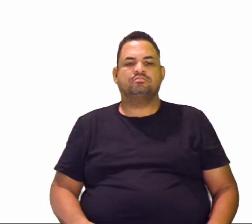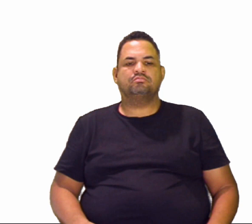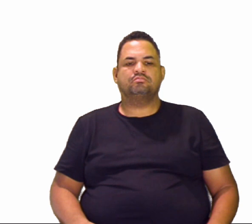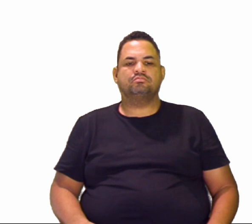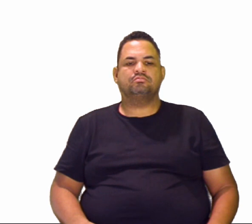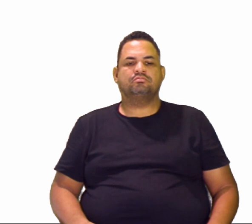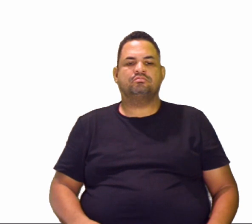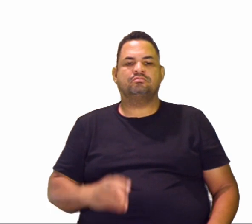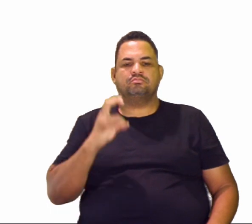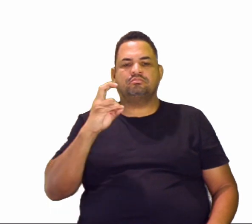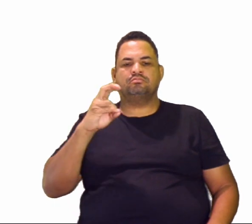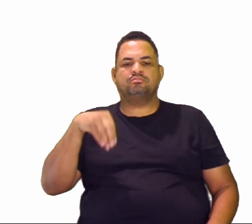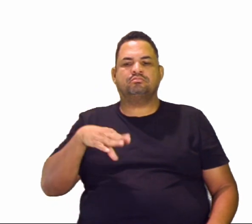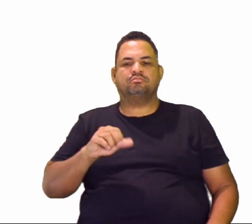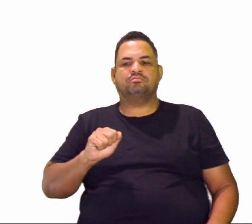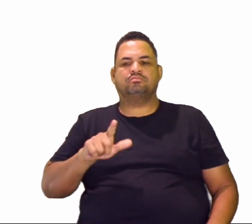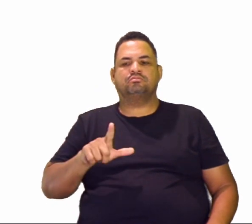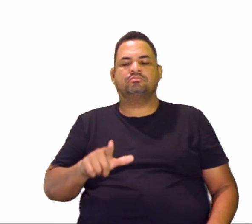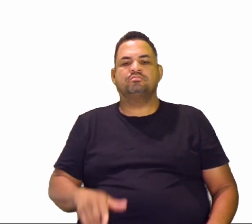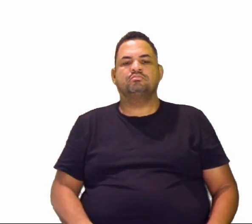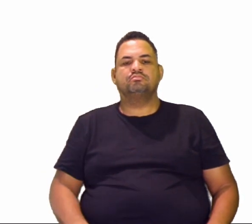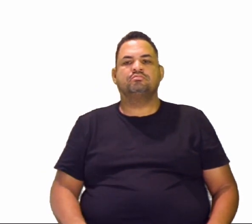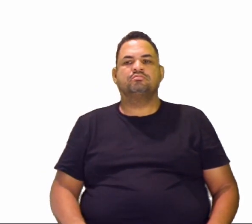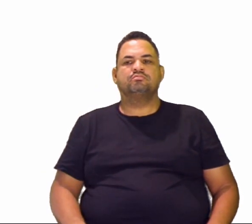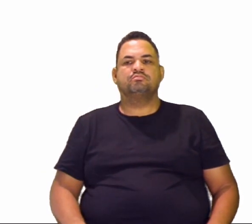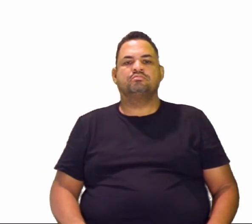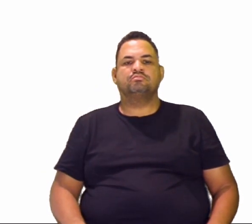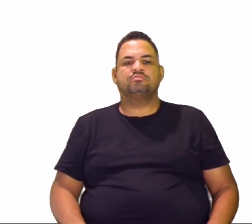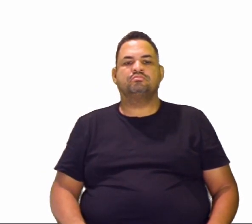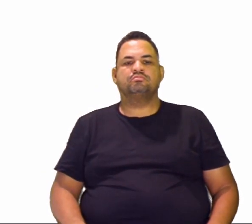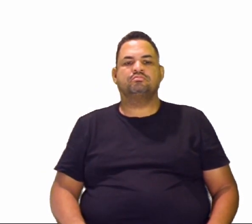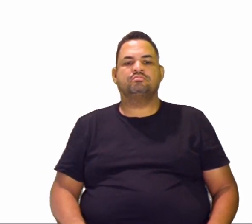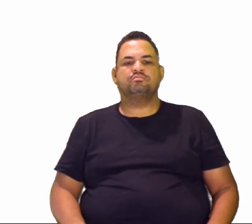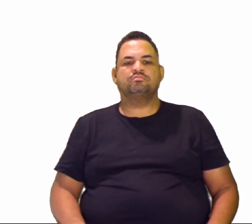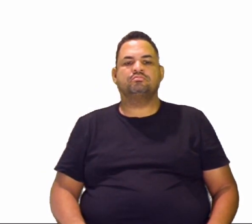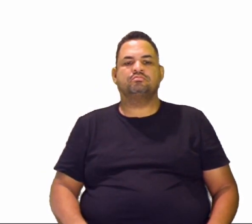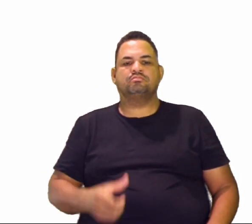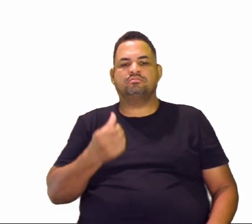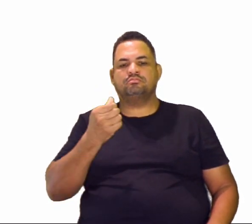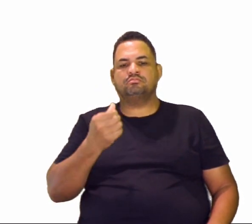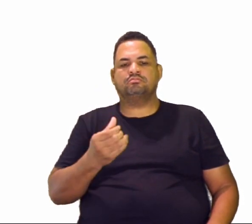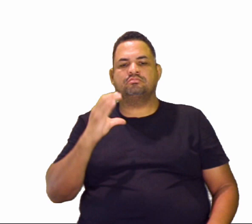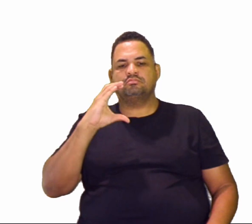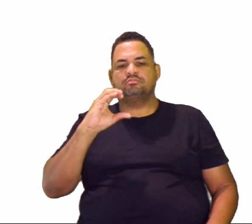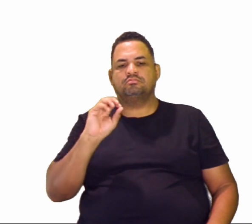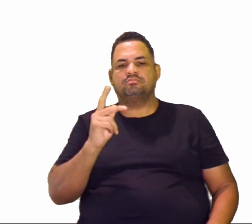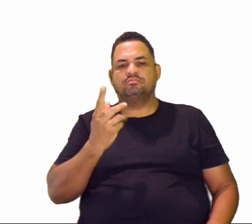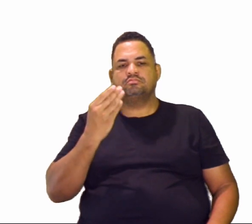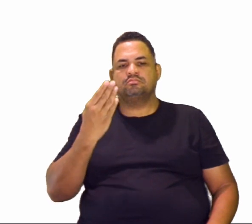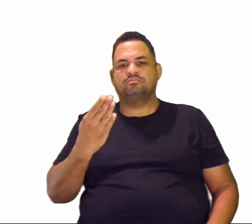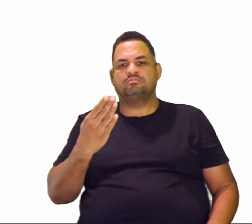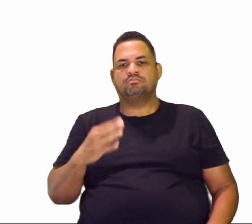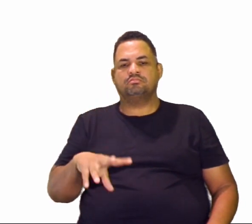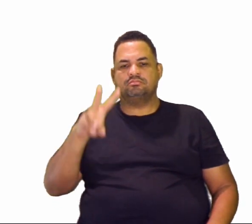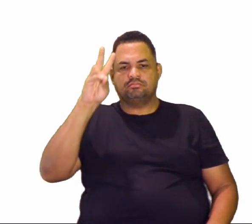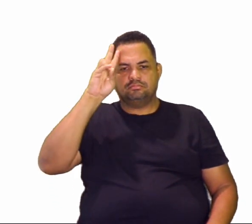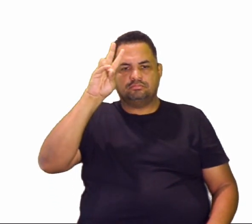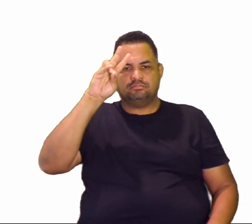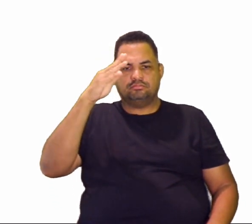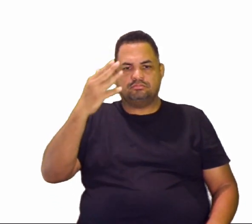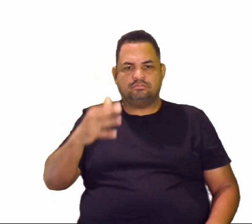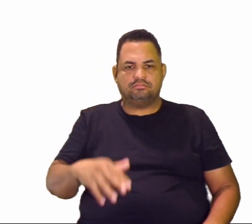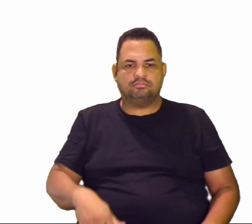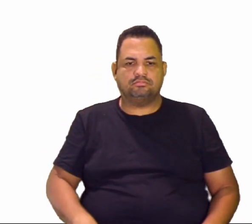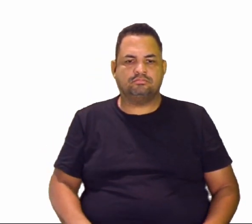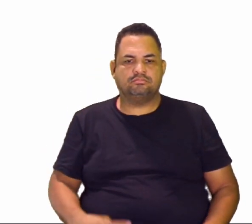22,4, 5 mols de quem? 5 mols de CH4. Lembrando que